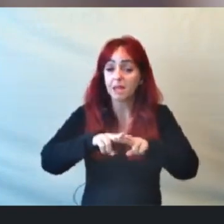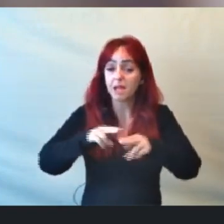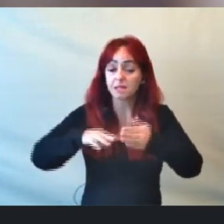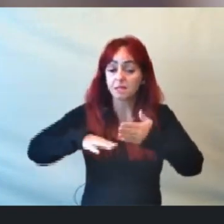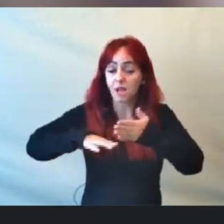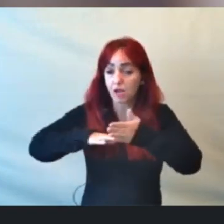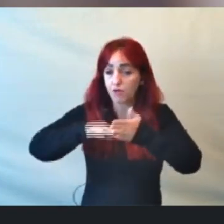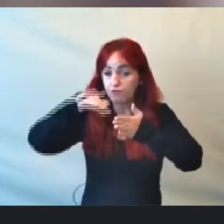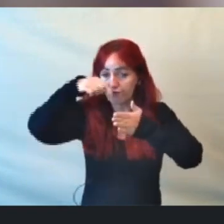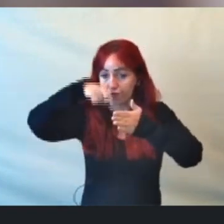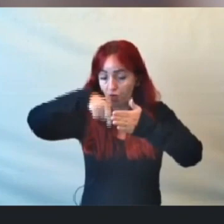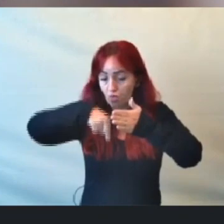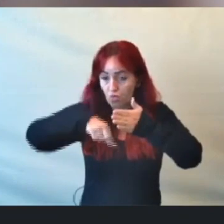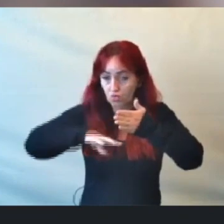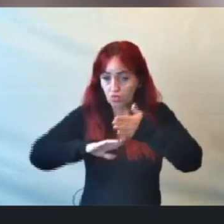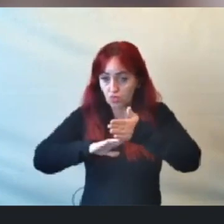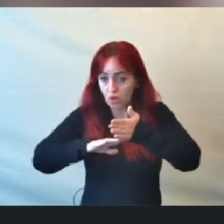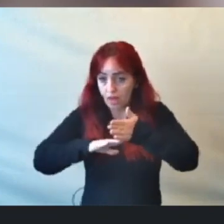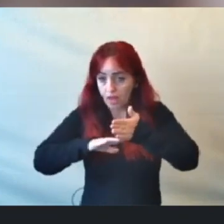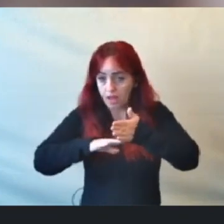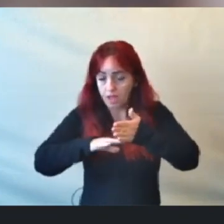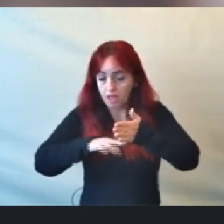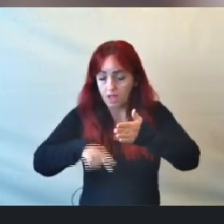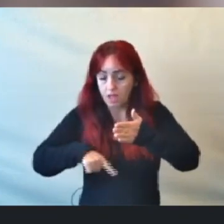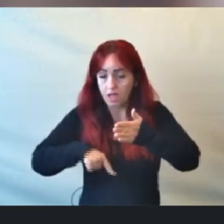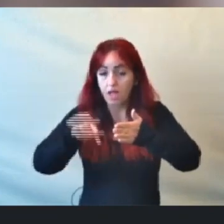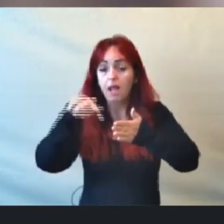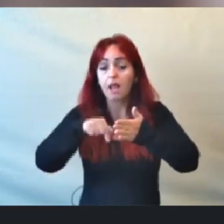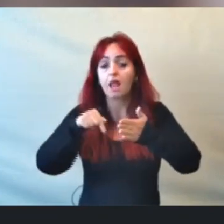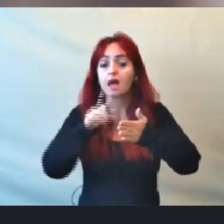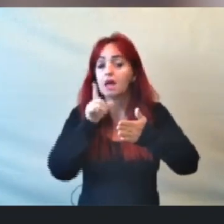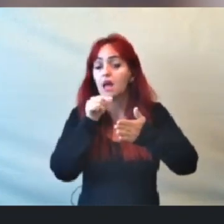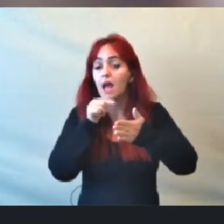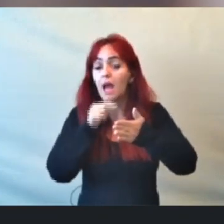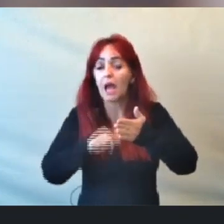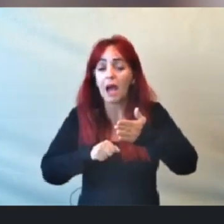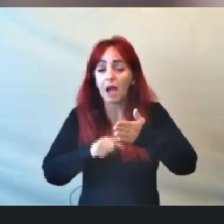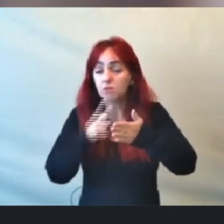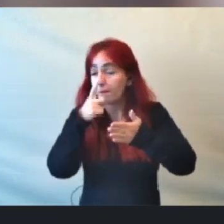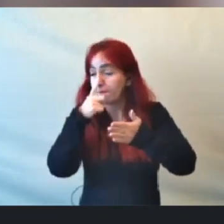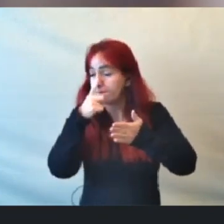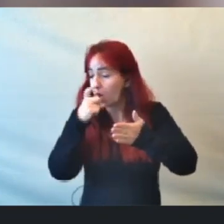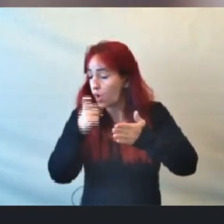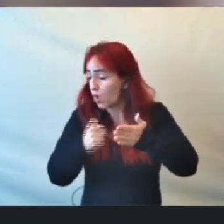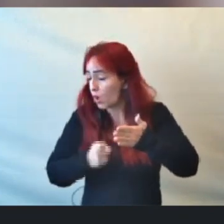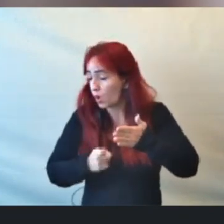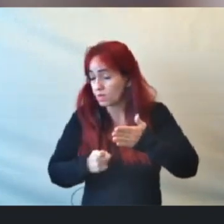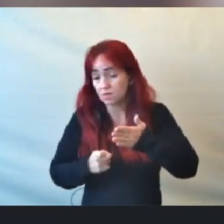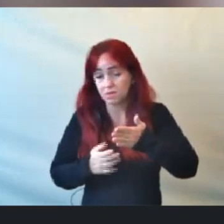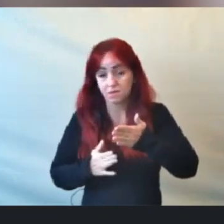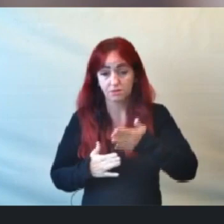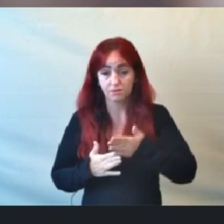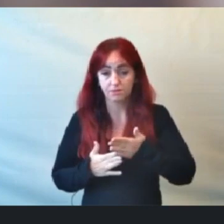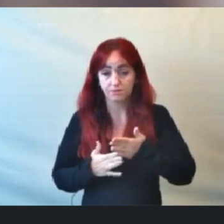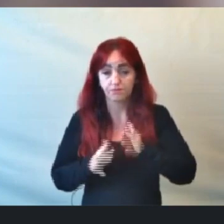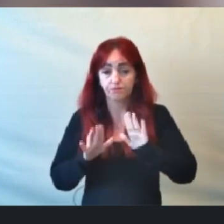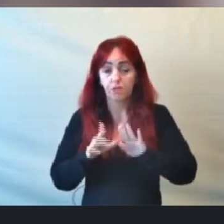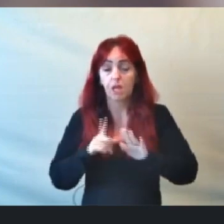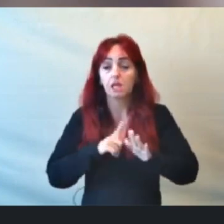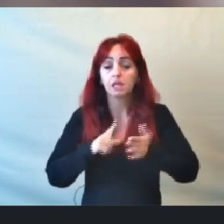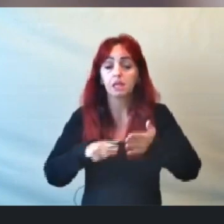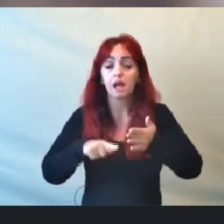tempo, ela era uma água podre, digamos, né? Em palavras simples. E, ao remexer essa água,